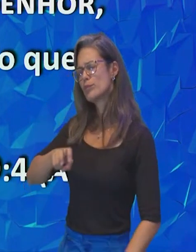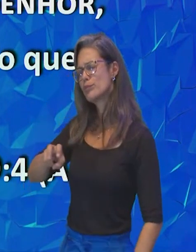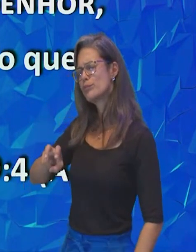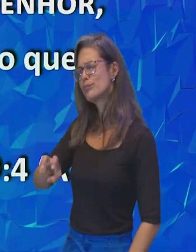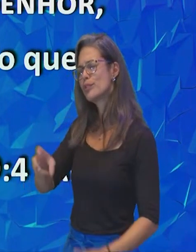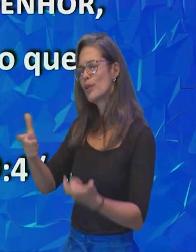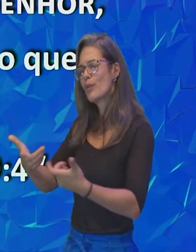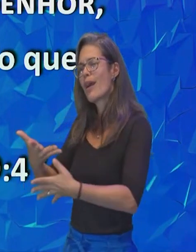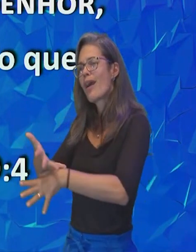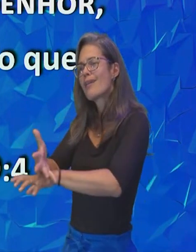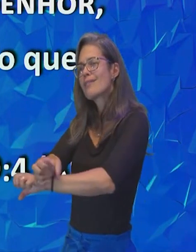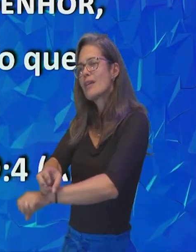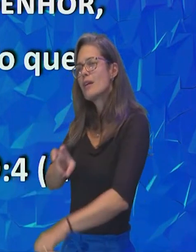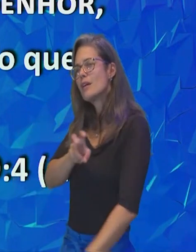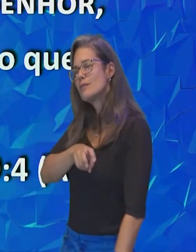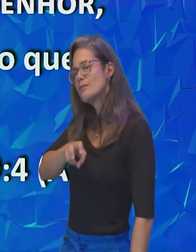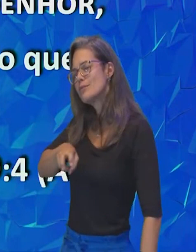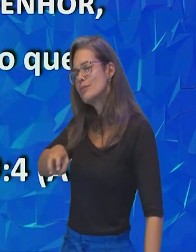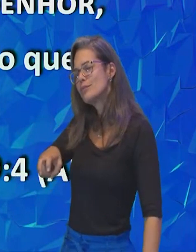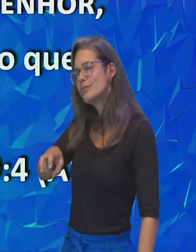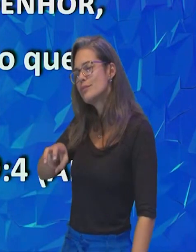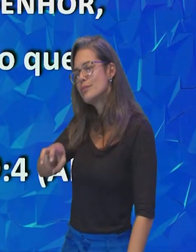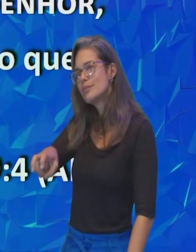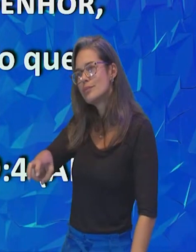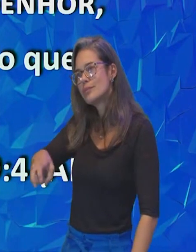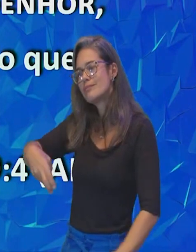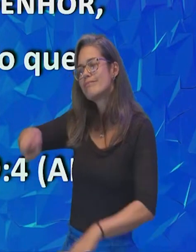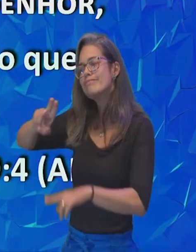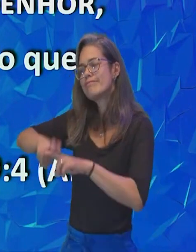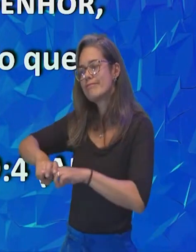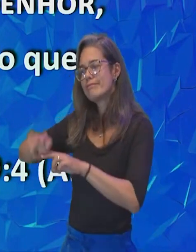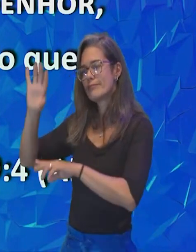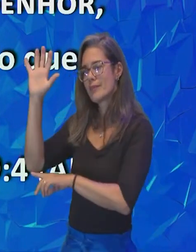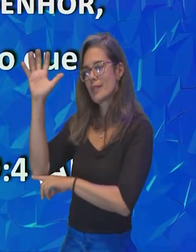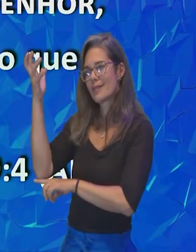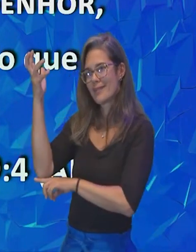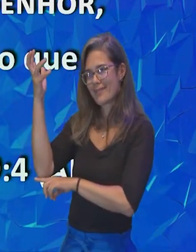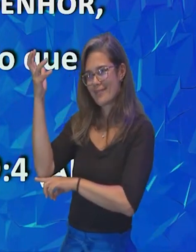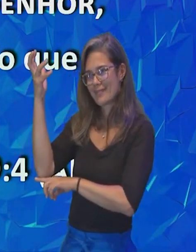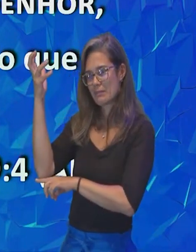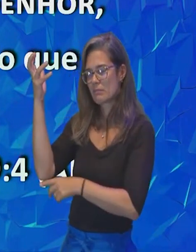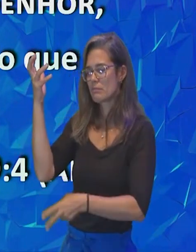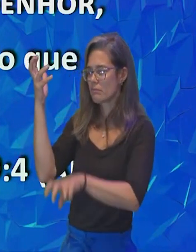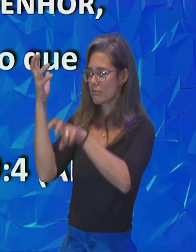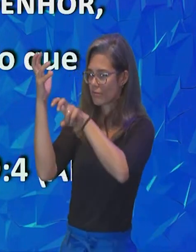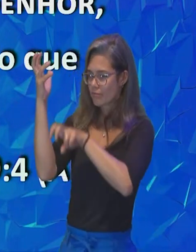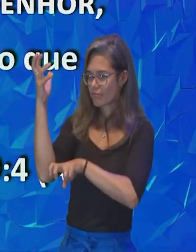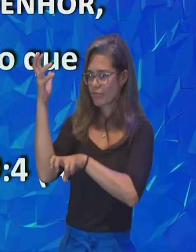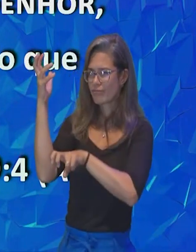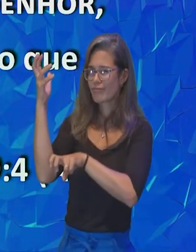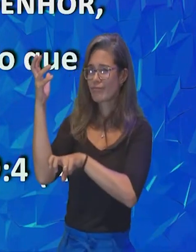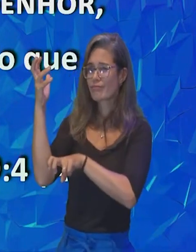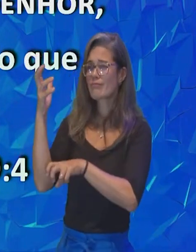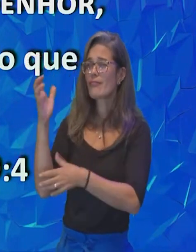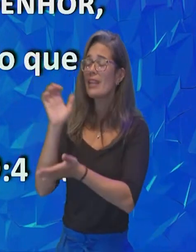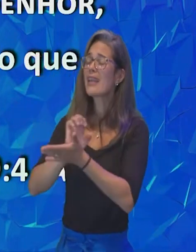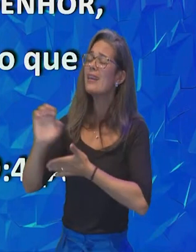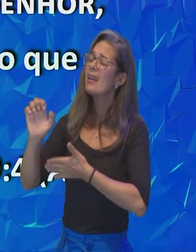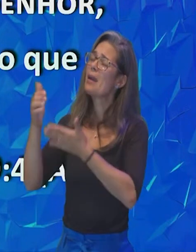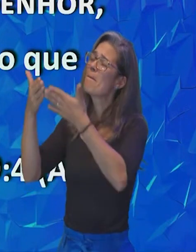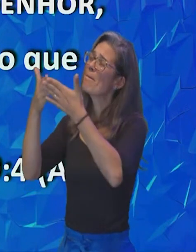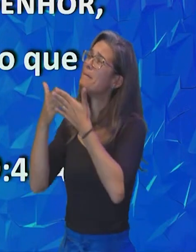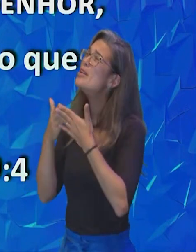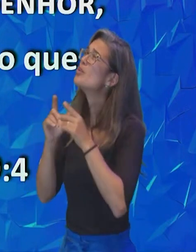e se assentou debaixo de um zimbro. E vejam como estava o estado de ânimo do profeta. Ele pediu para si